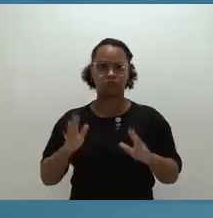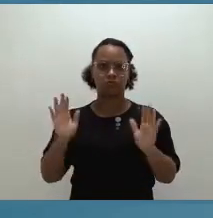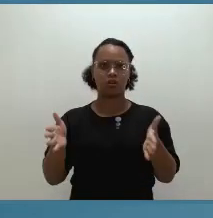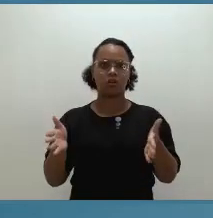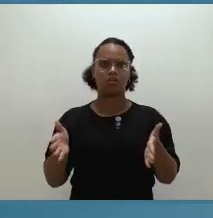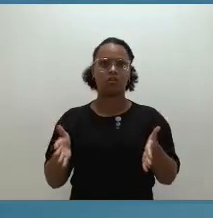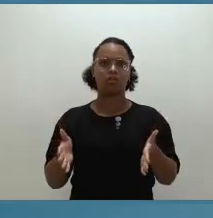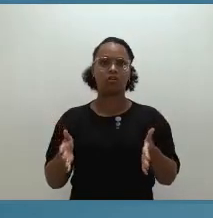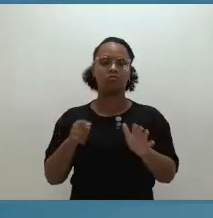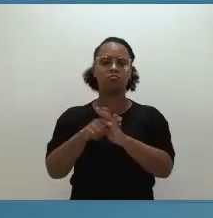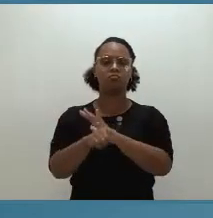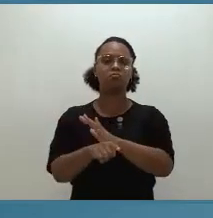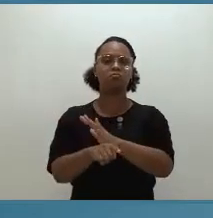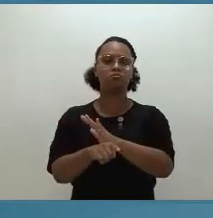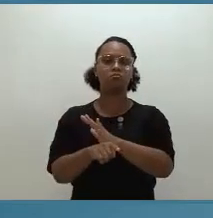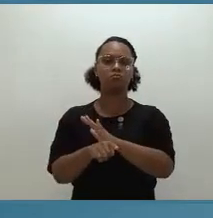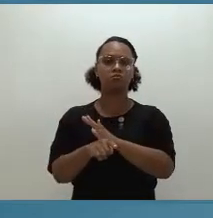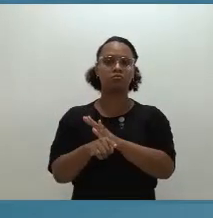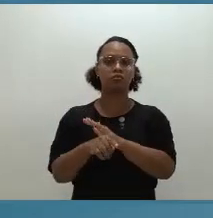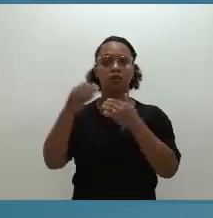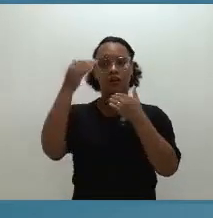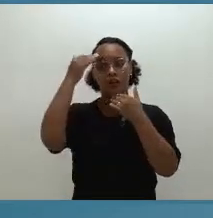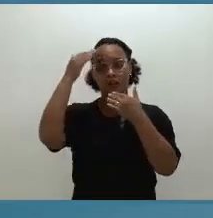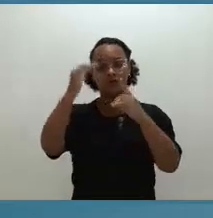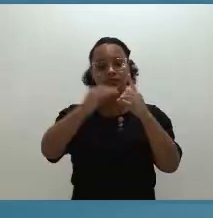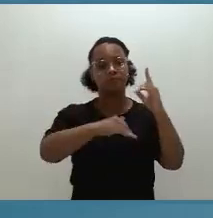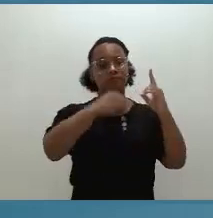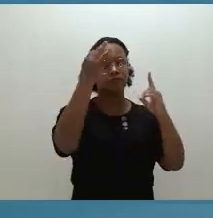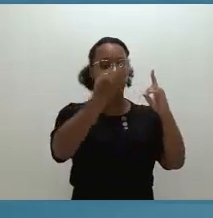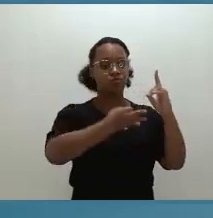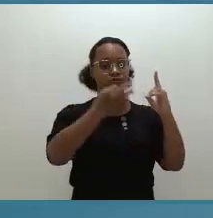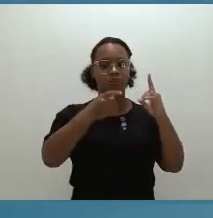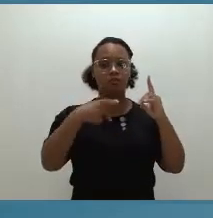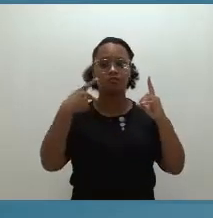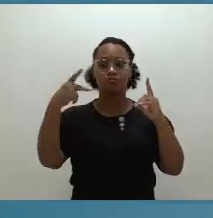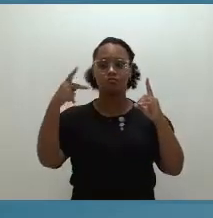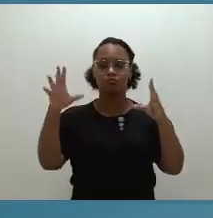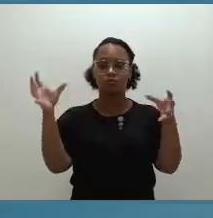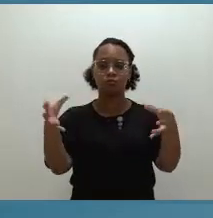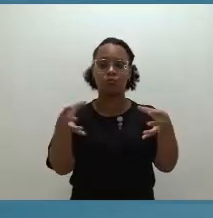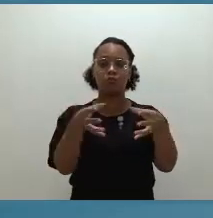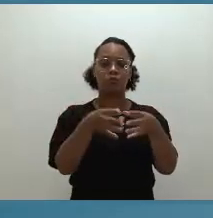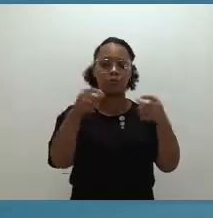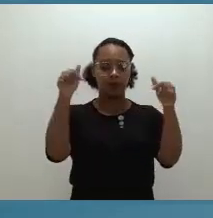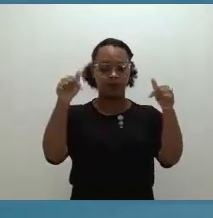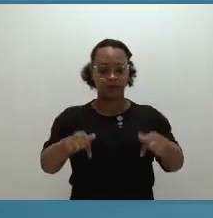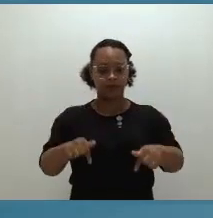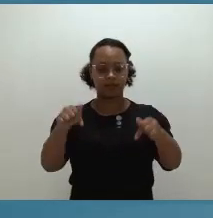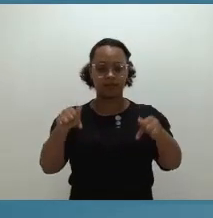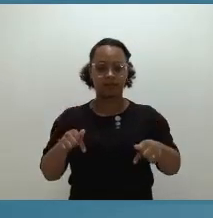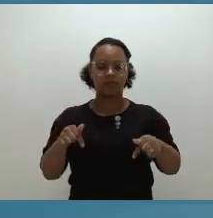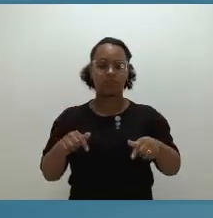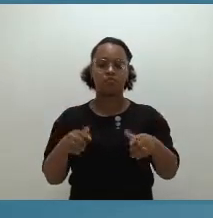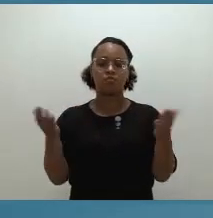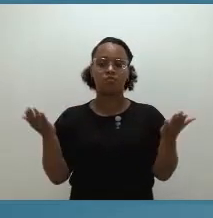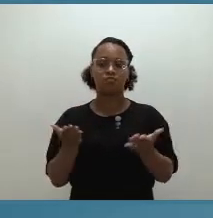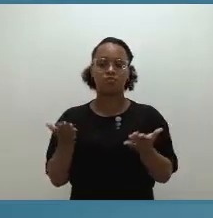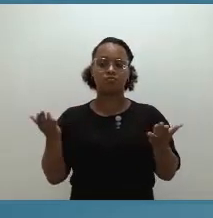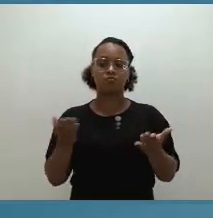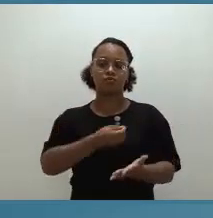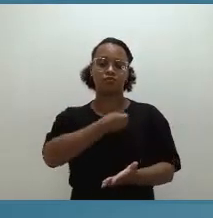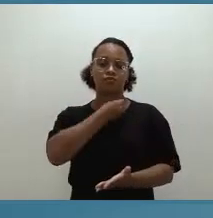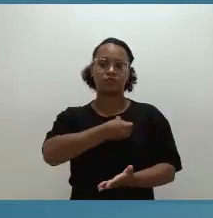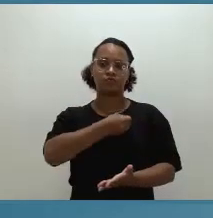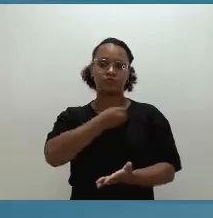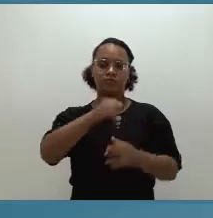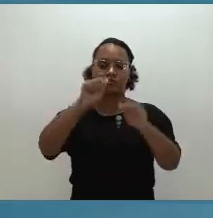E agradeço a desembargadora, inclusive pela sua equipe que também se encontra aqui neste plenário. O Tribunal de